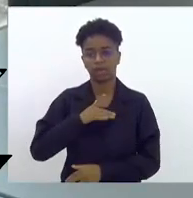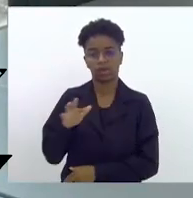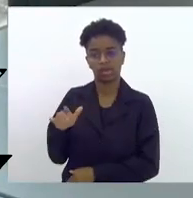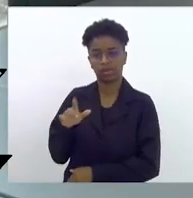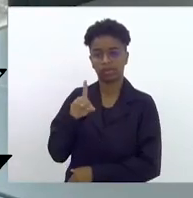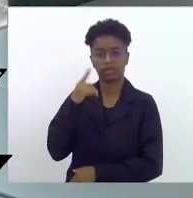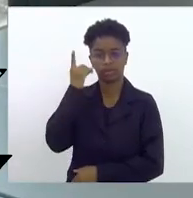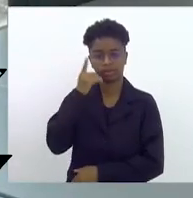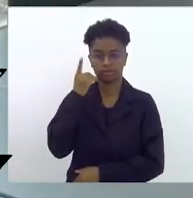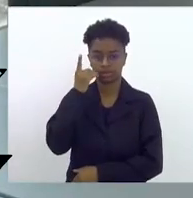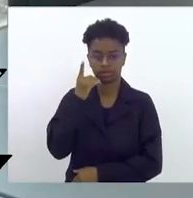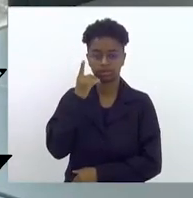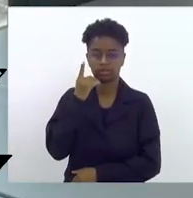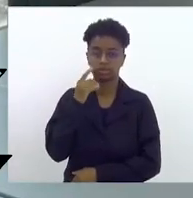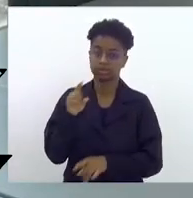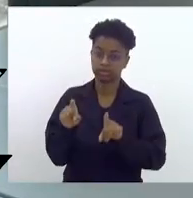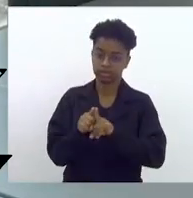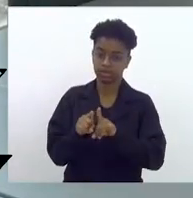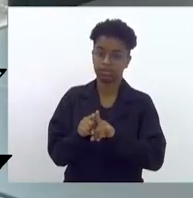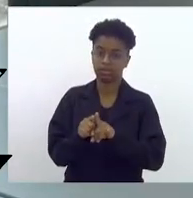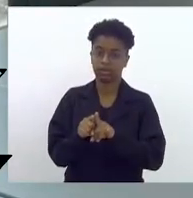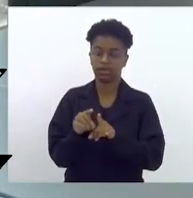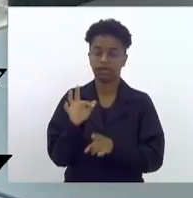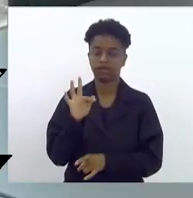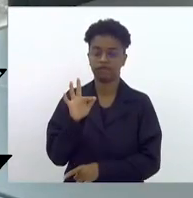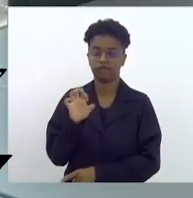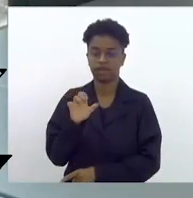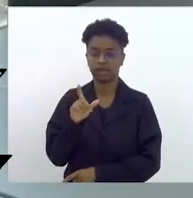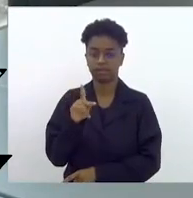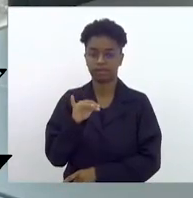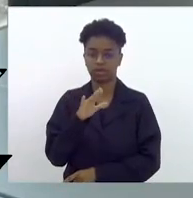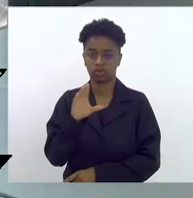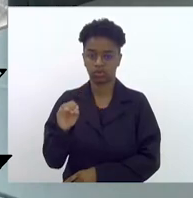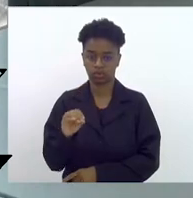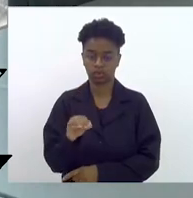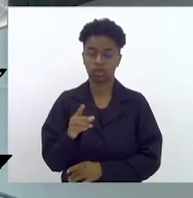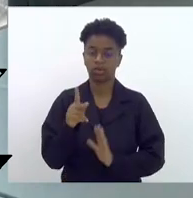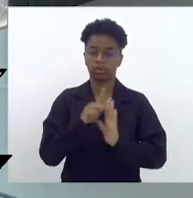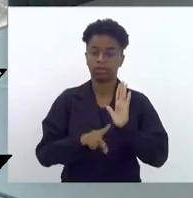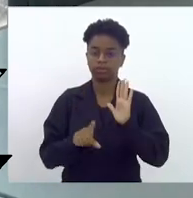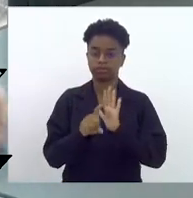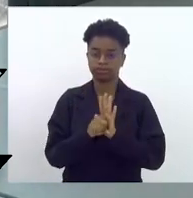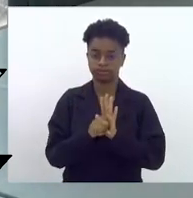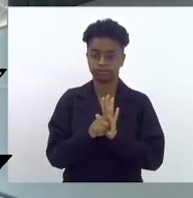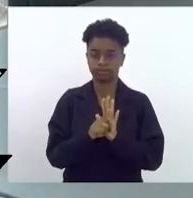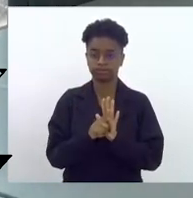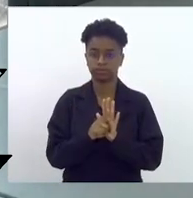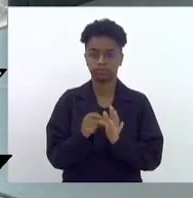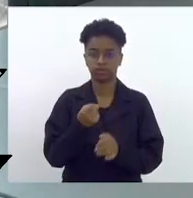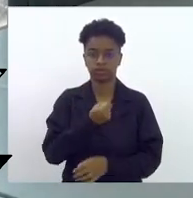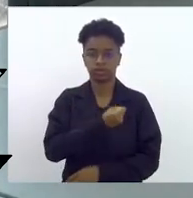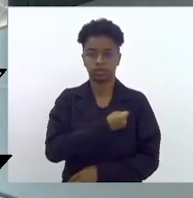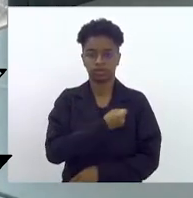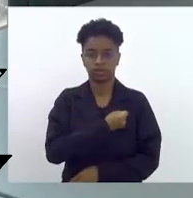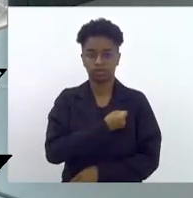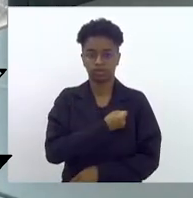irmão Deputado também pé quente Filipinho raves projeto de lei número